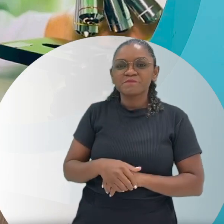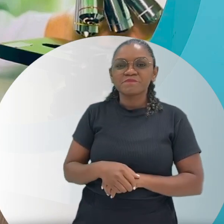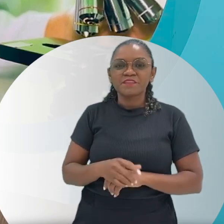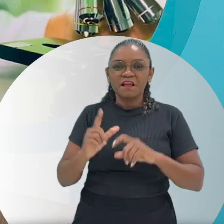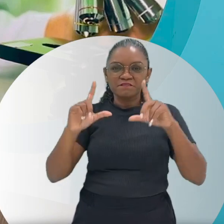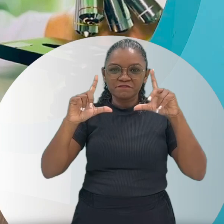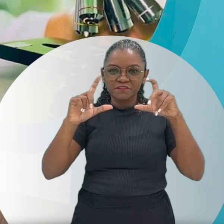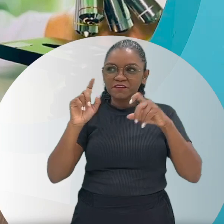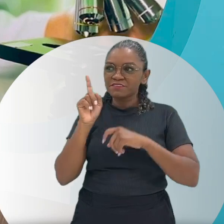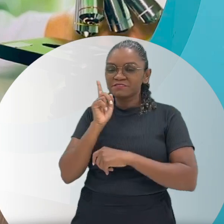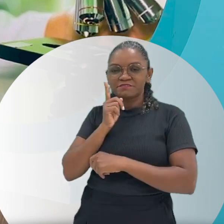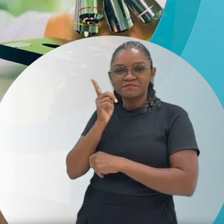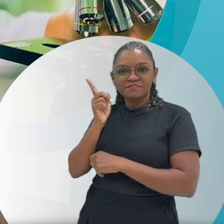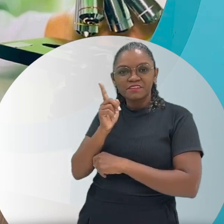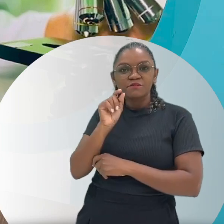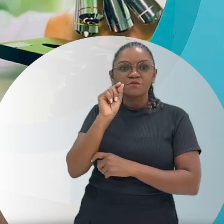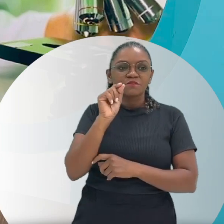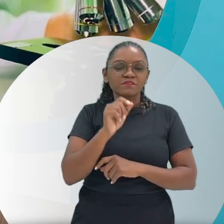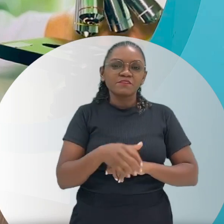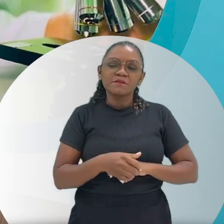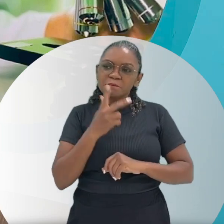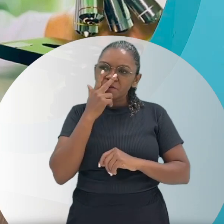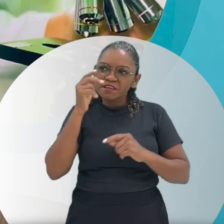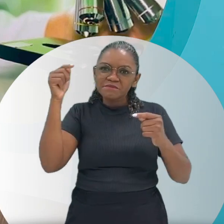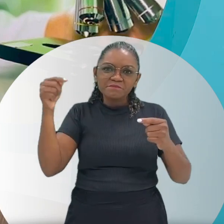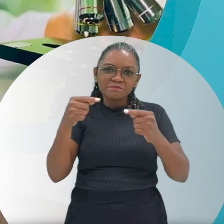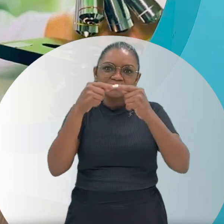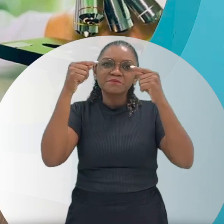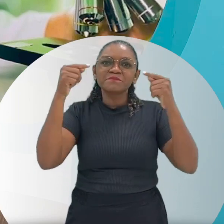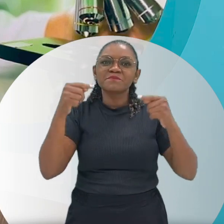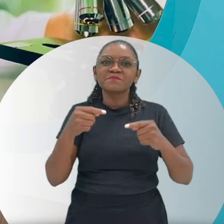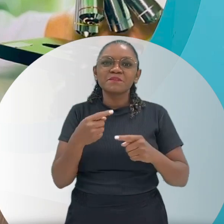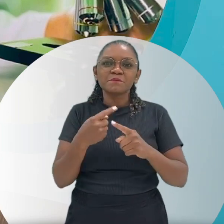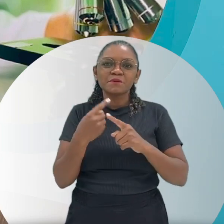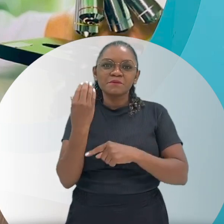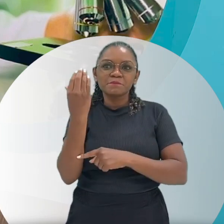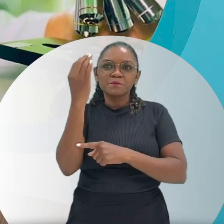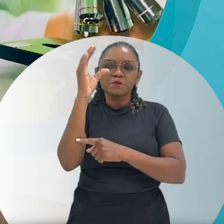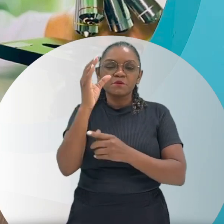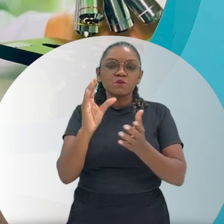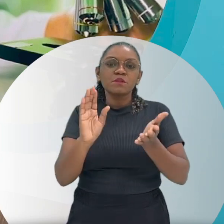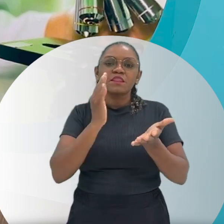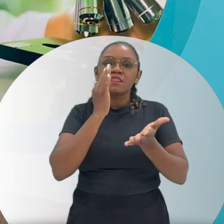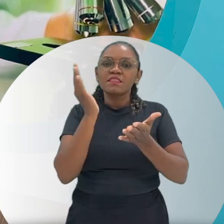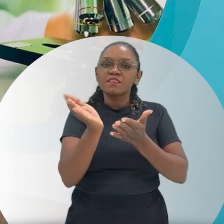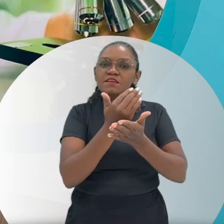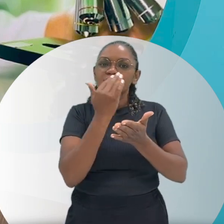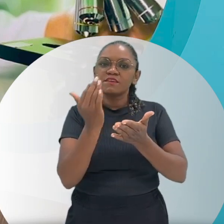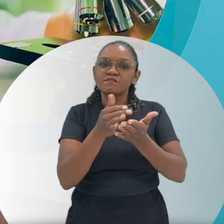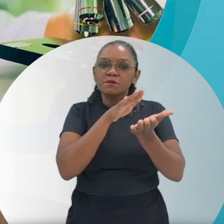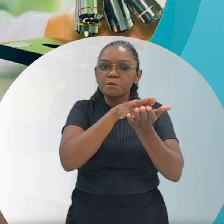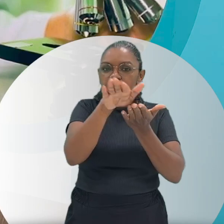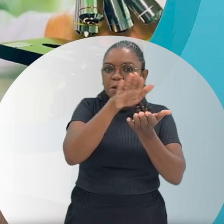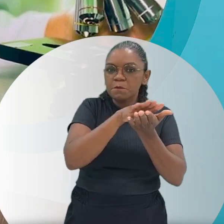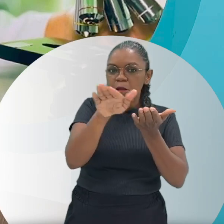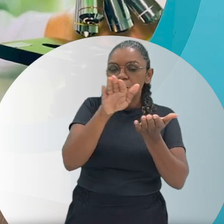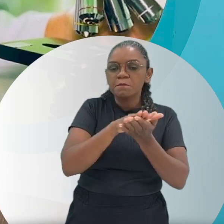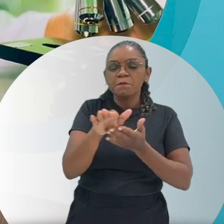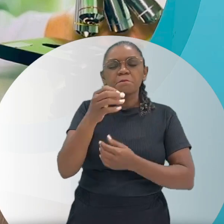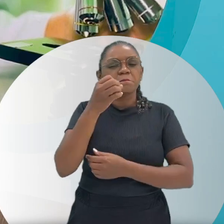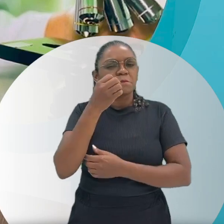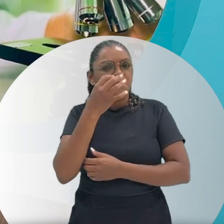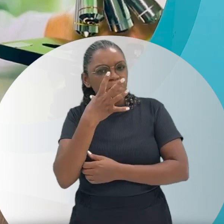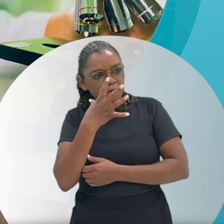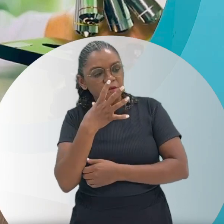essa imagem pra gente, assim, e combinou na publicação de um livro também, que é muito importante a gente gerar esses